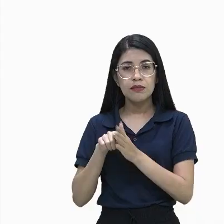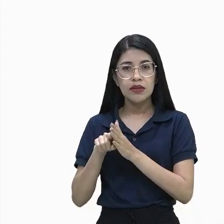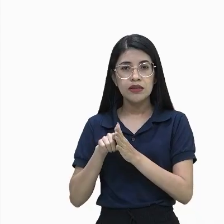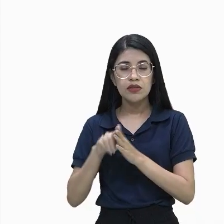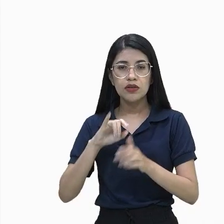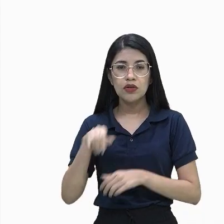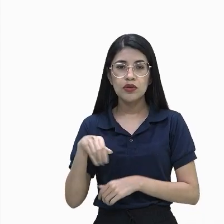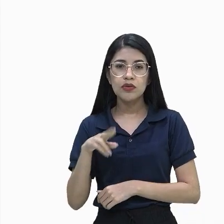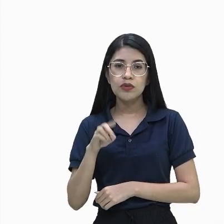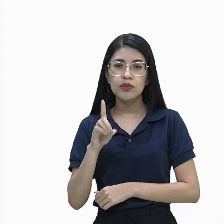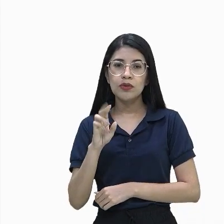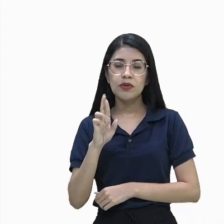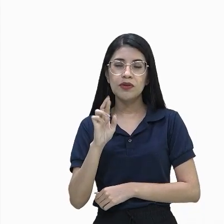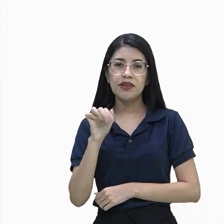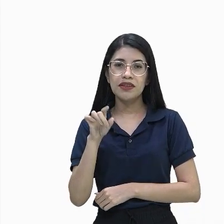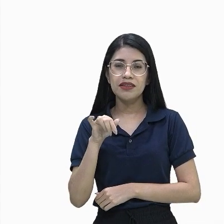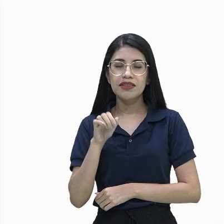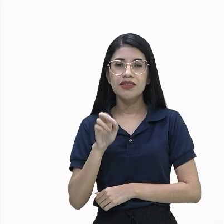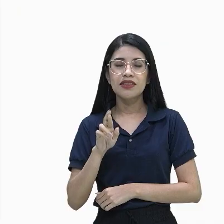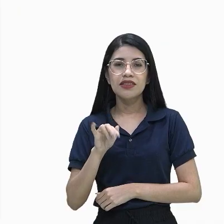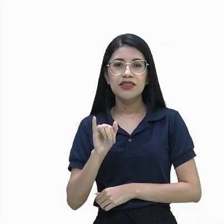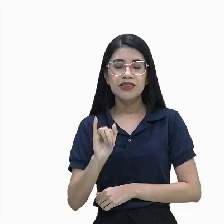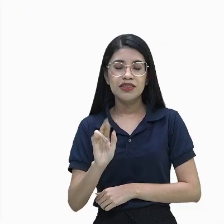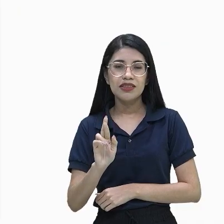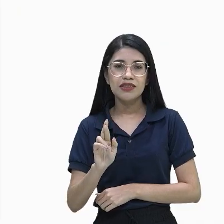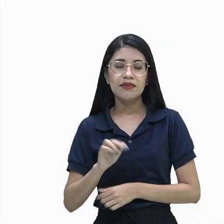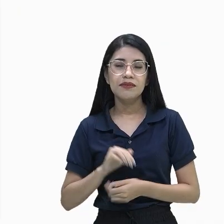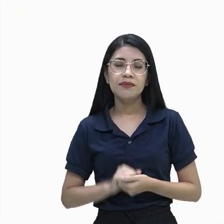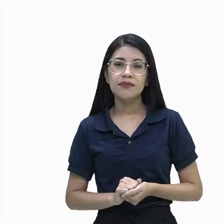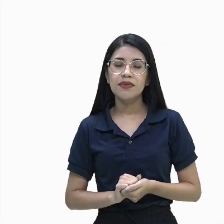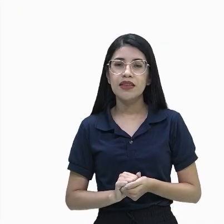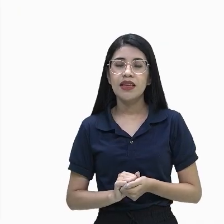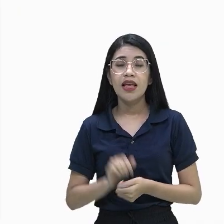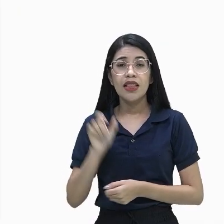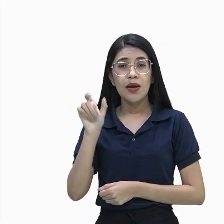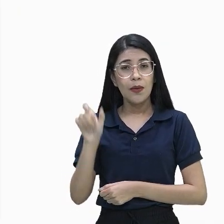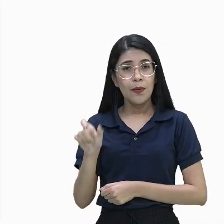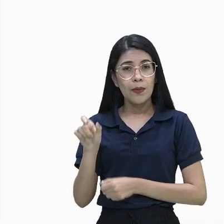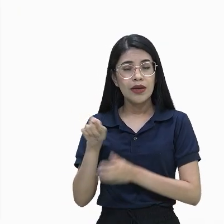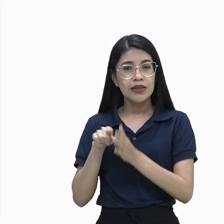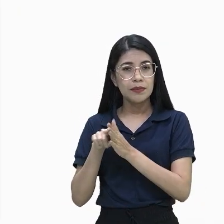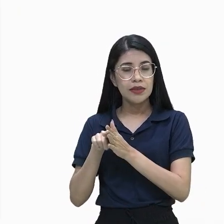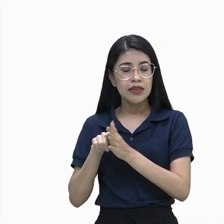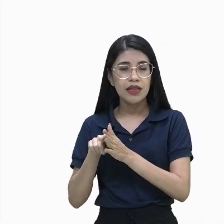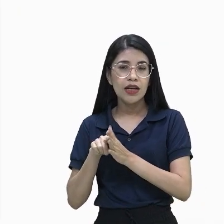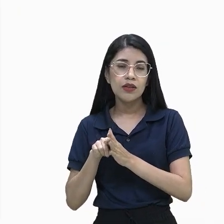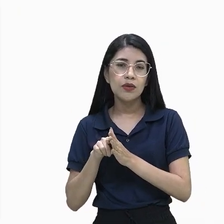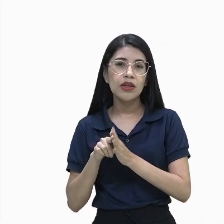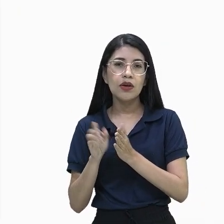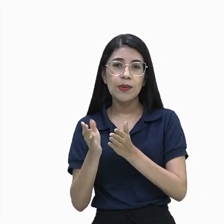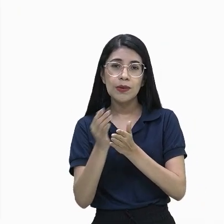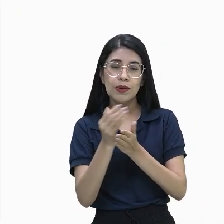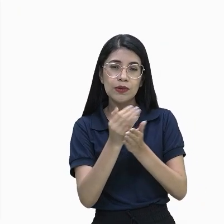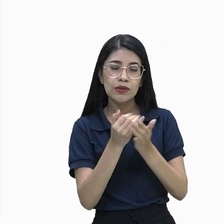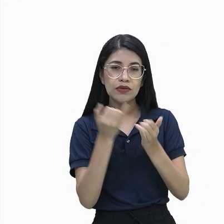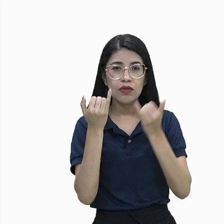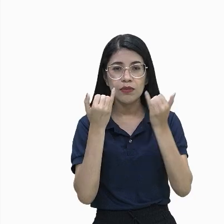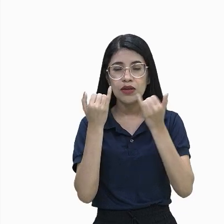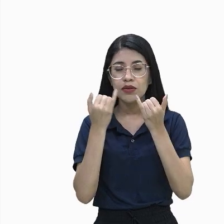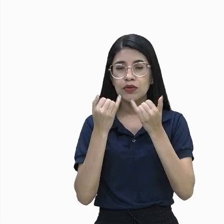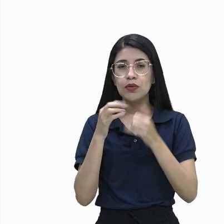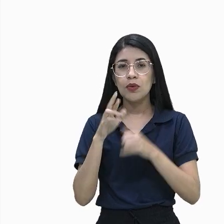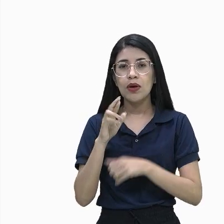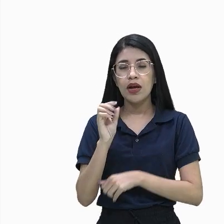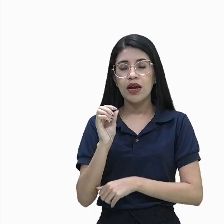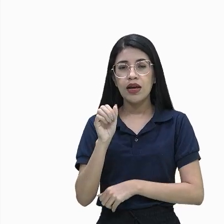Jurandir Ross. Tá? Jurandir Ross, ele pegou dados fornecidos pelo projeto Radam Brasil.